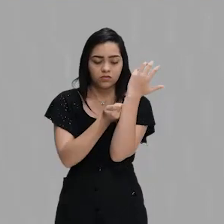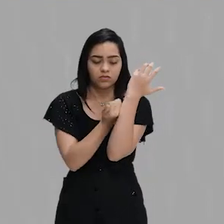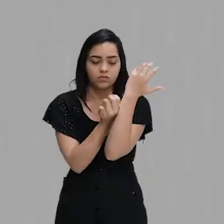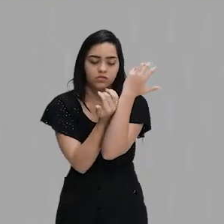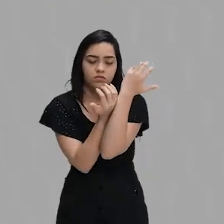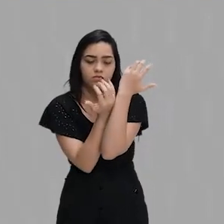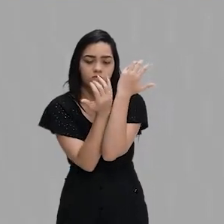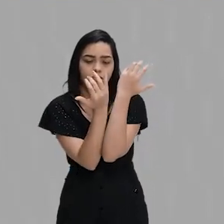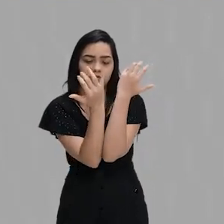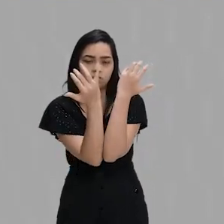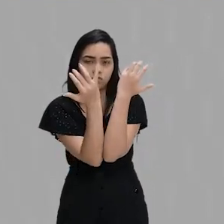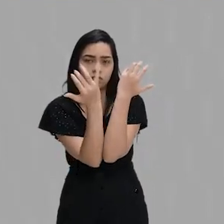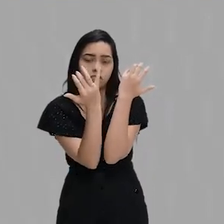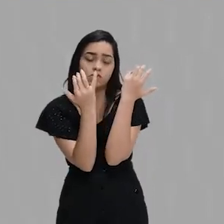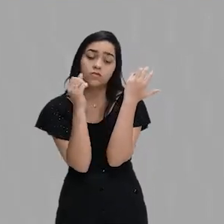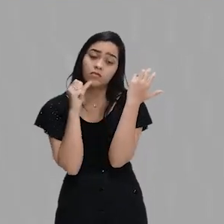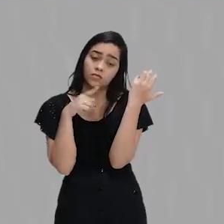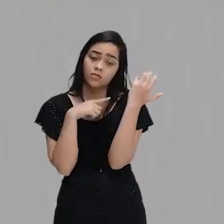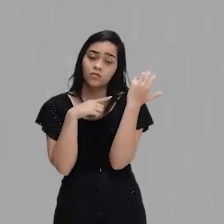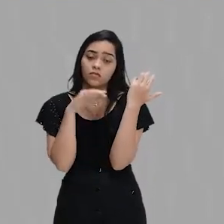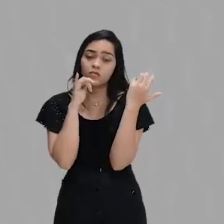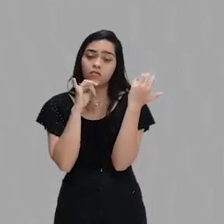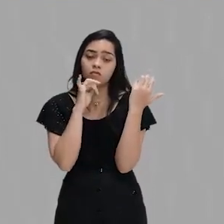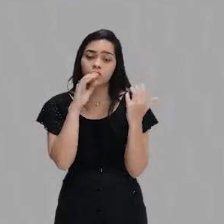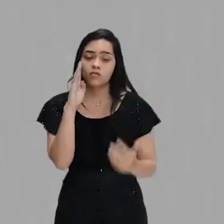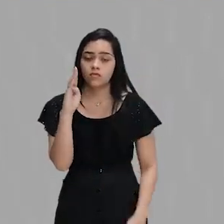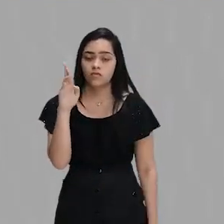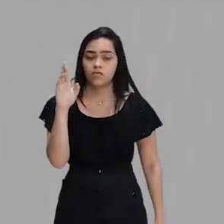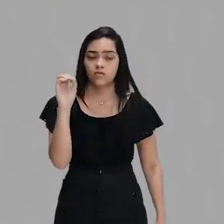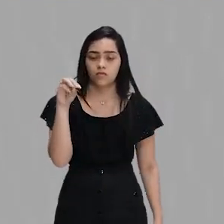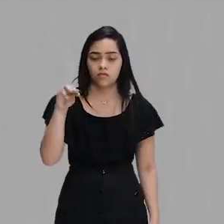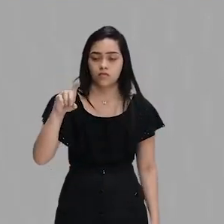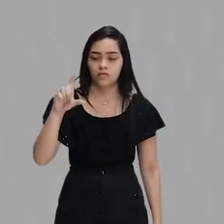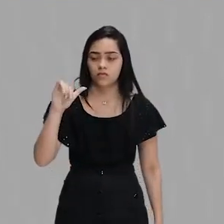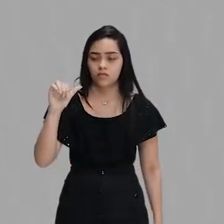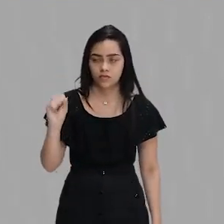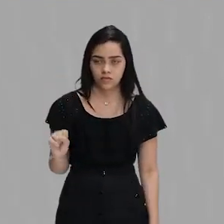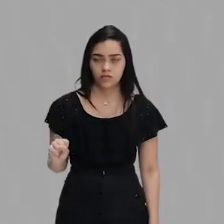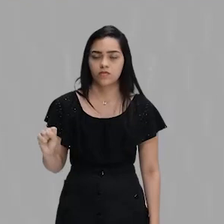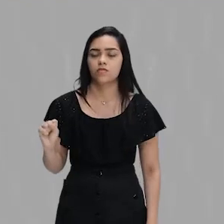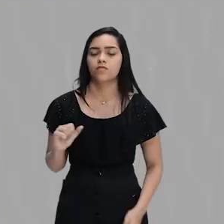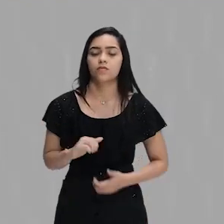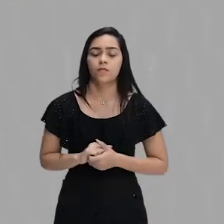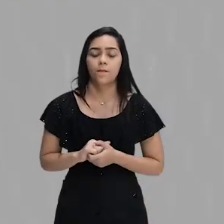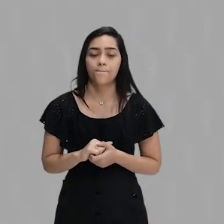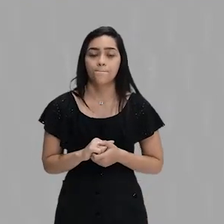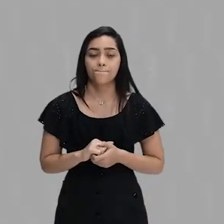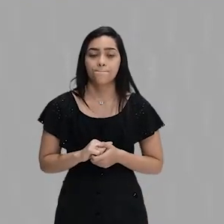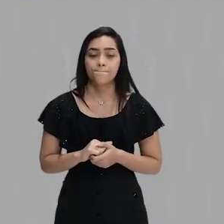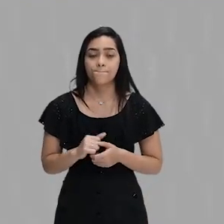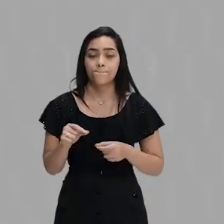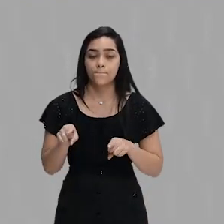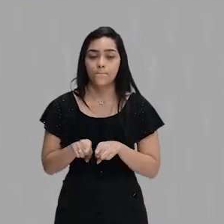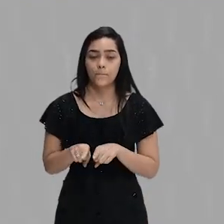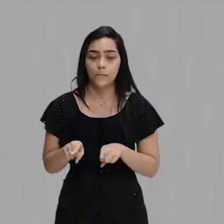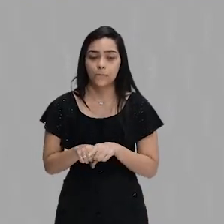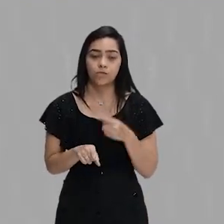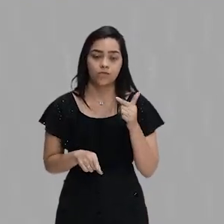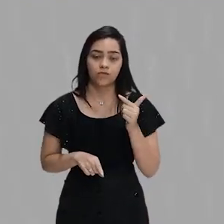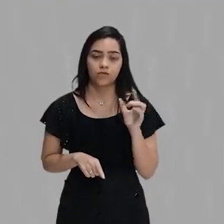se desenvolvendo. E nós temos o exemplo das bromélias. As bromélias são plantas epífitas. Elas não estão